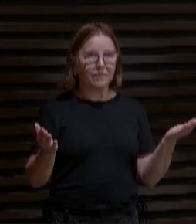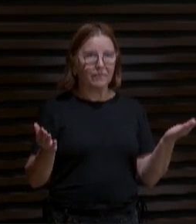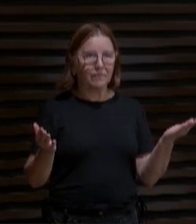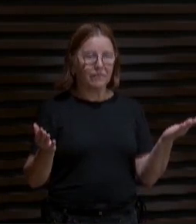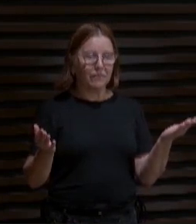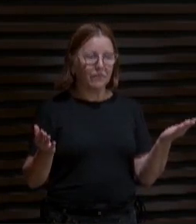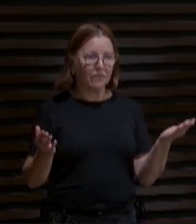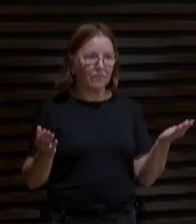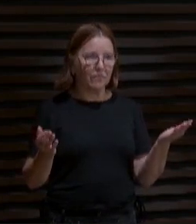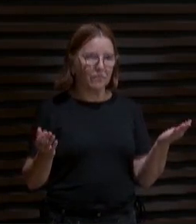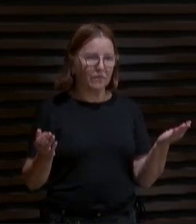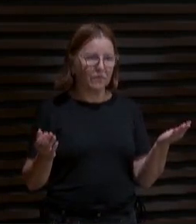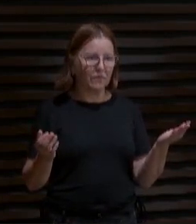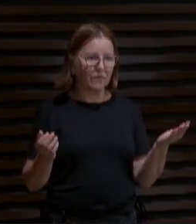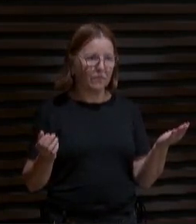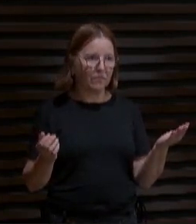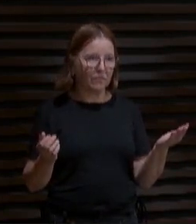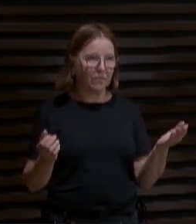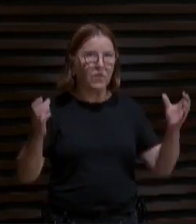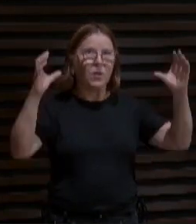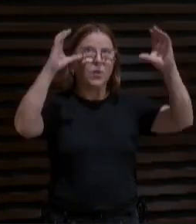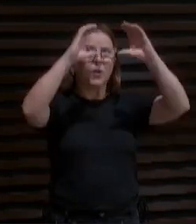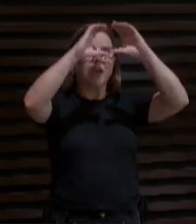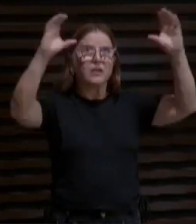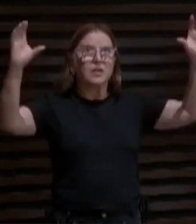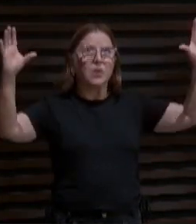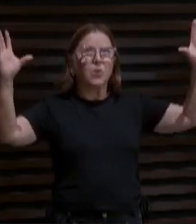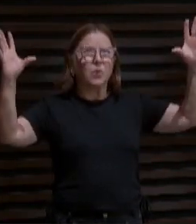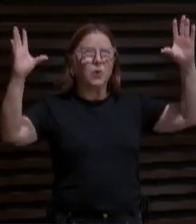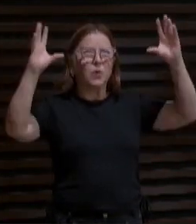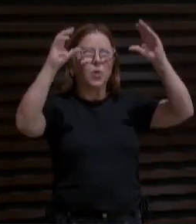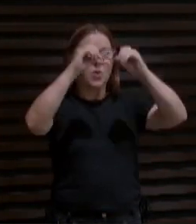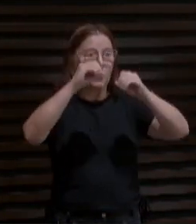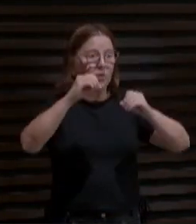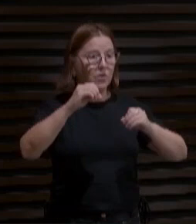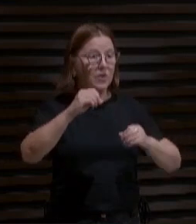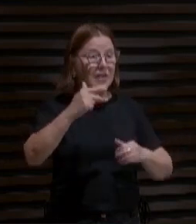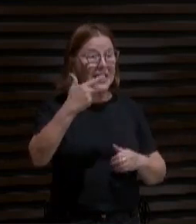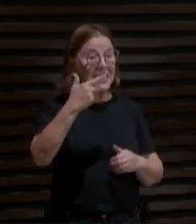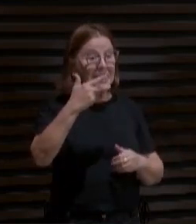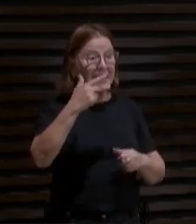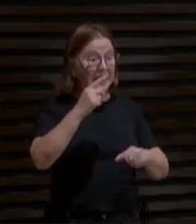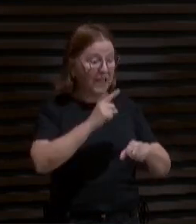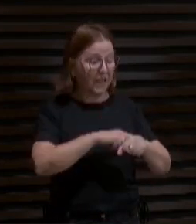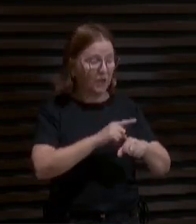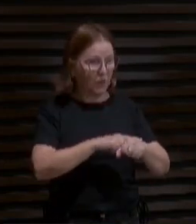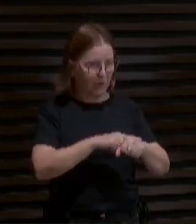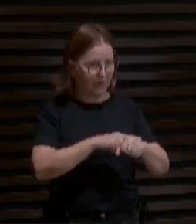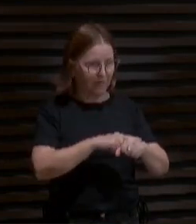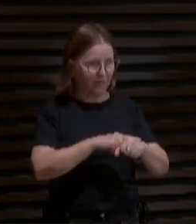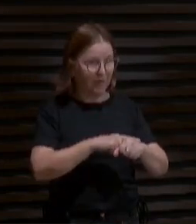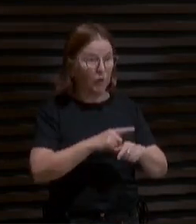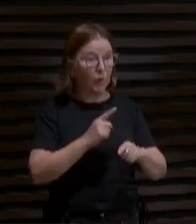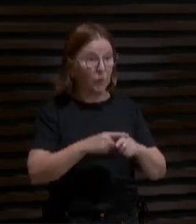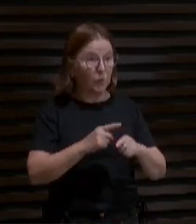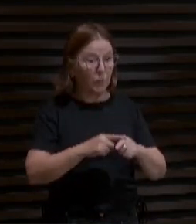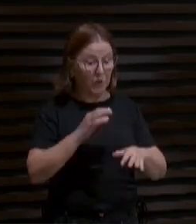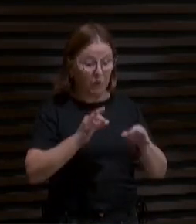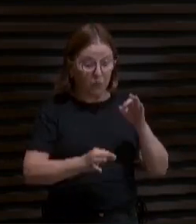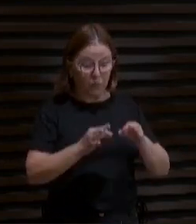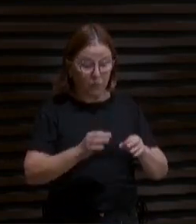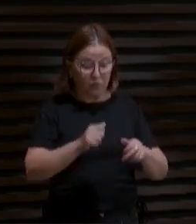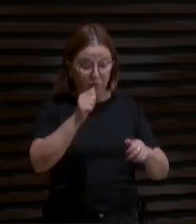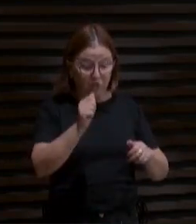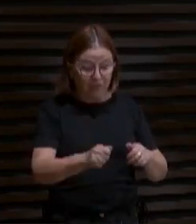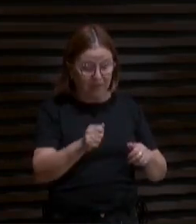o céu se escureceu por 3 horas, porque o juízo de Deus caiu sobre a terra de